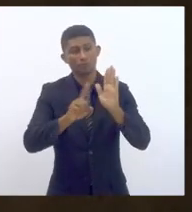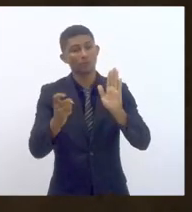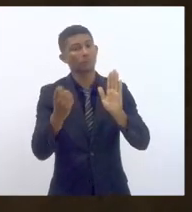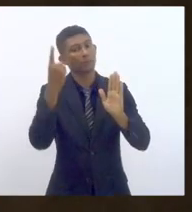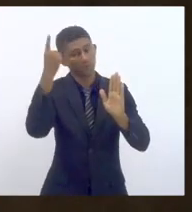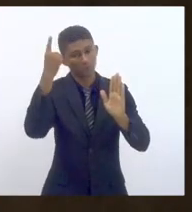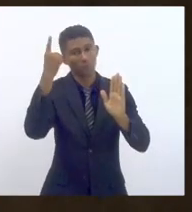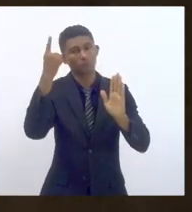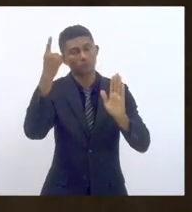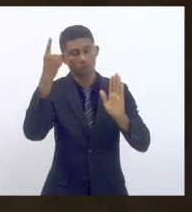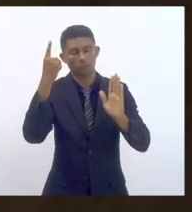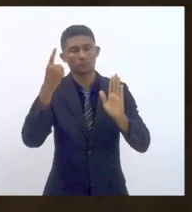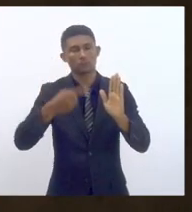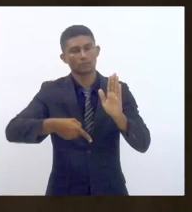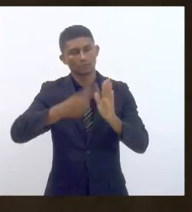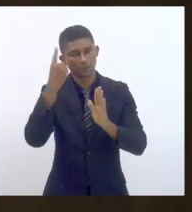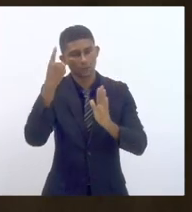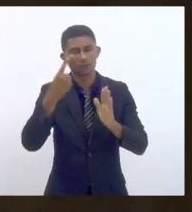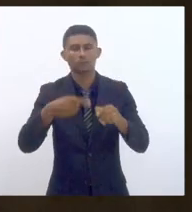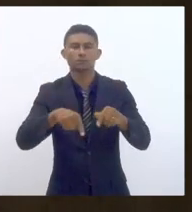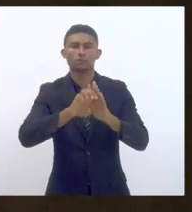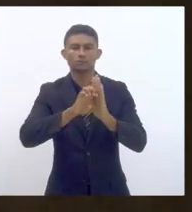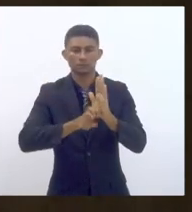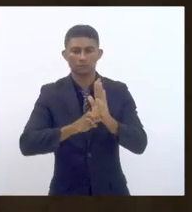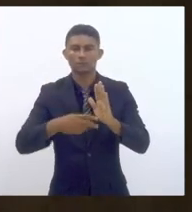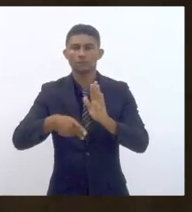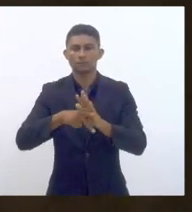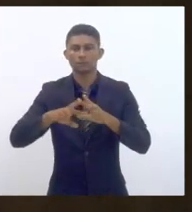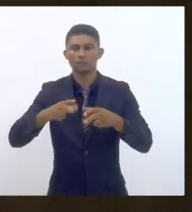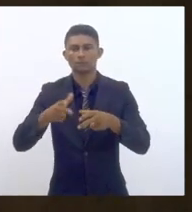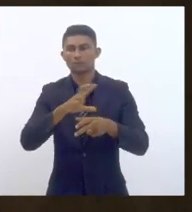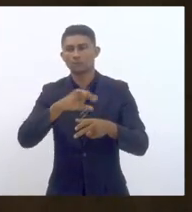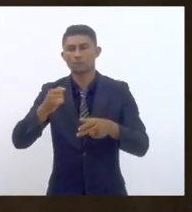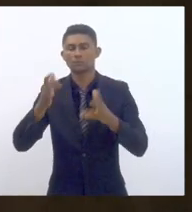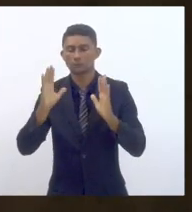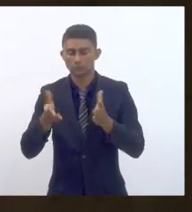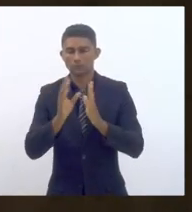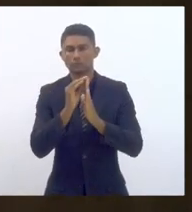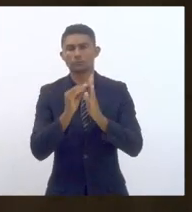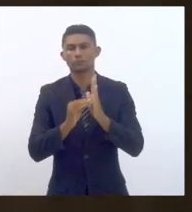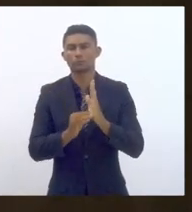as emendas da CCJ que já havia feito. Tá ok.